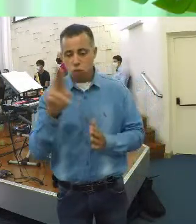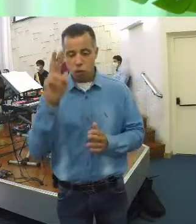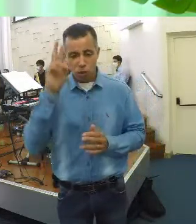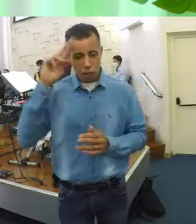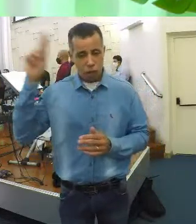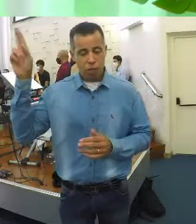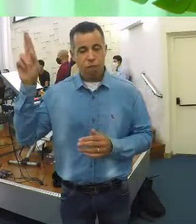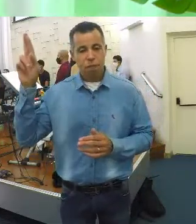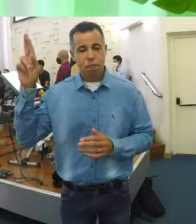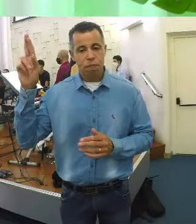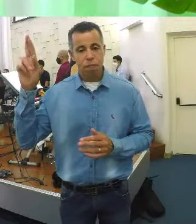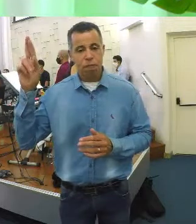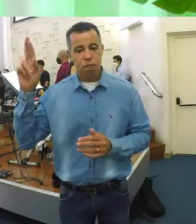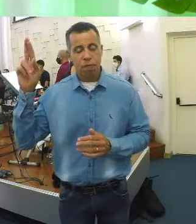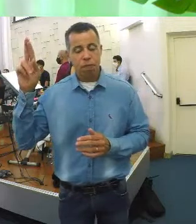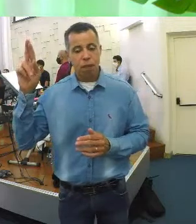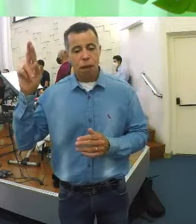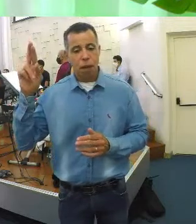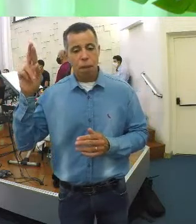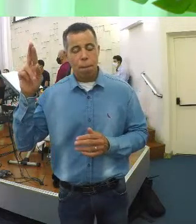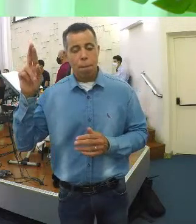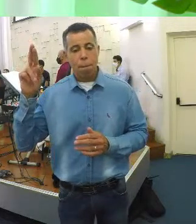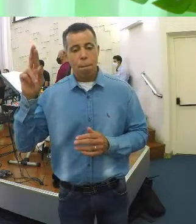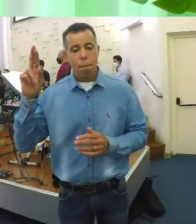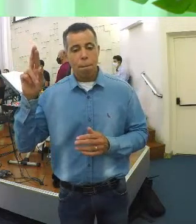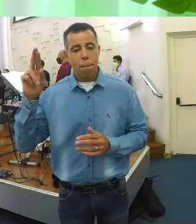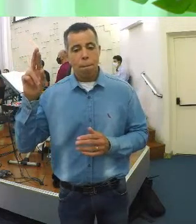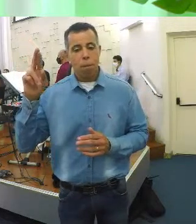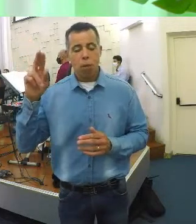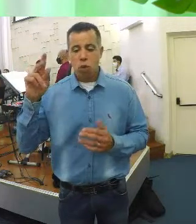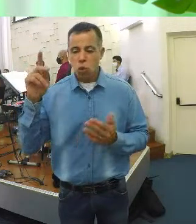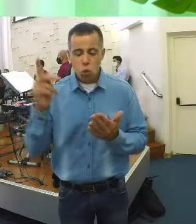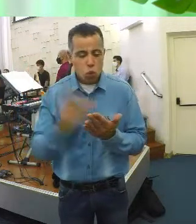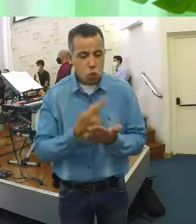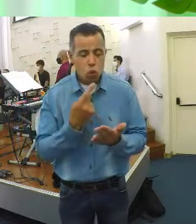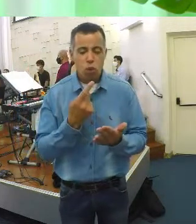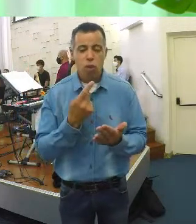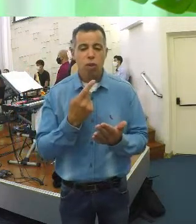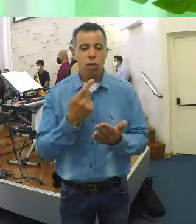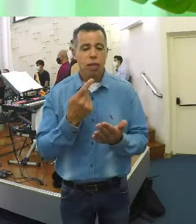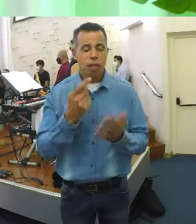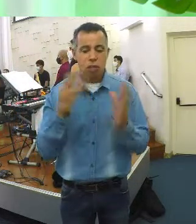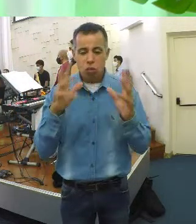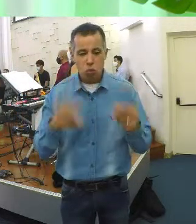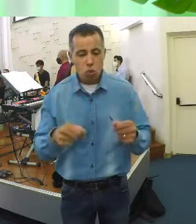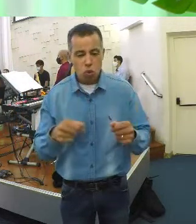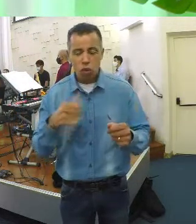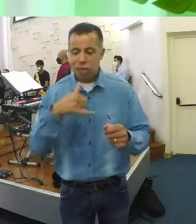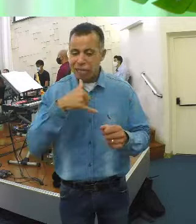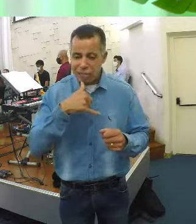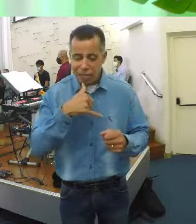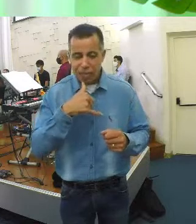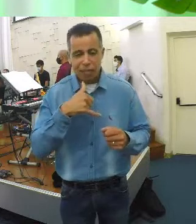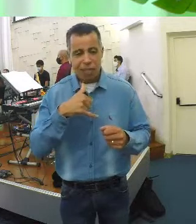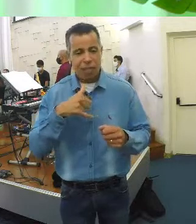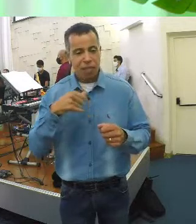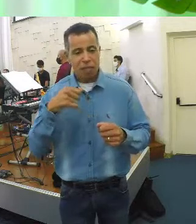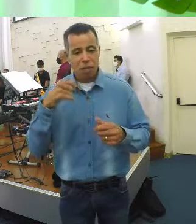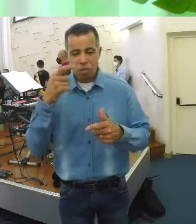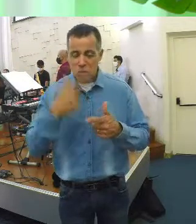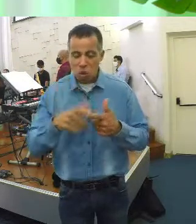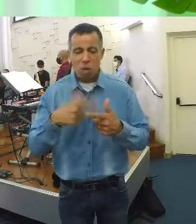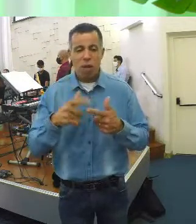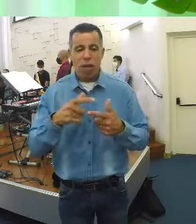Apesar de todas as perdas, exulto no ganho da salvação, no Deus da minha